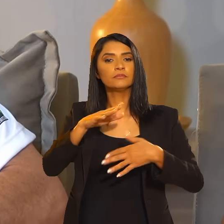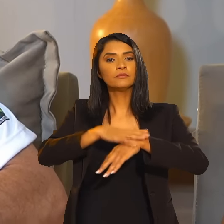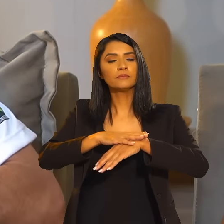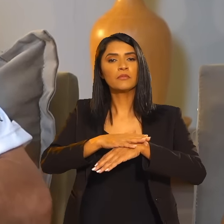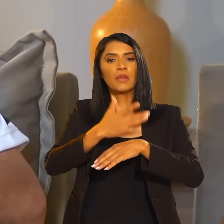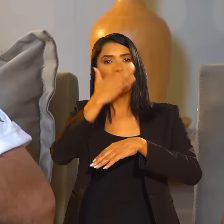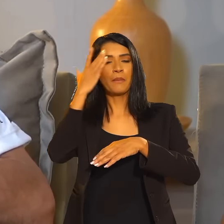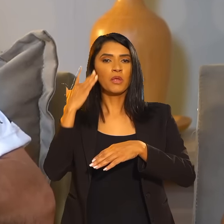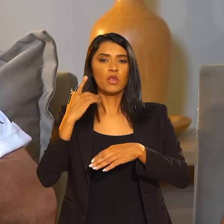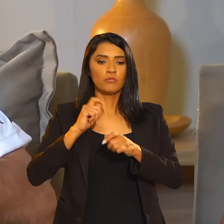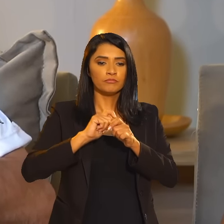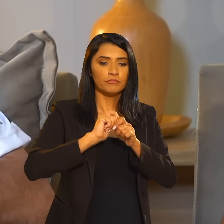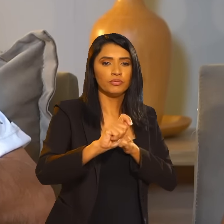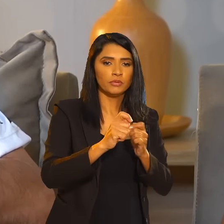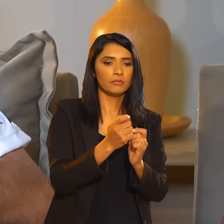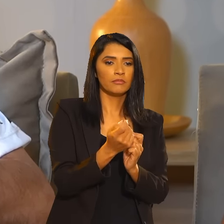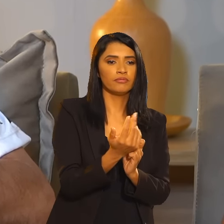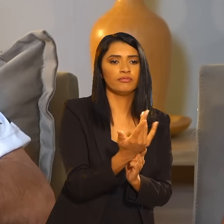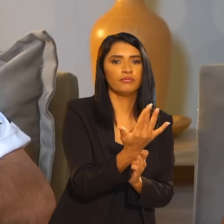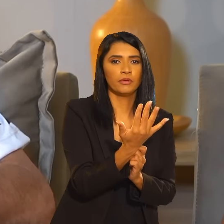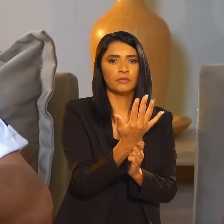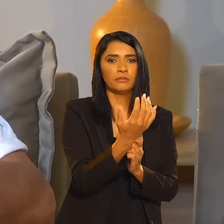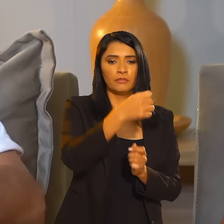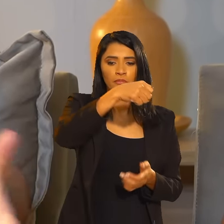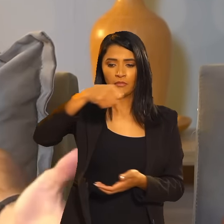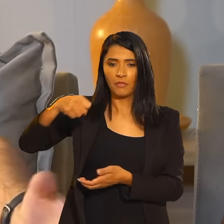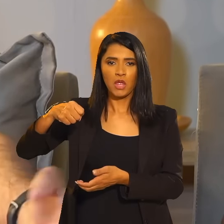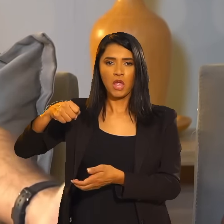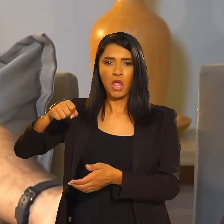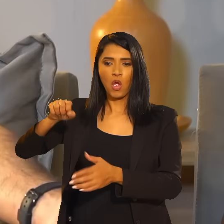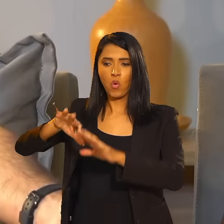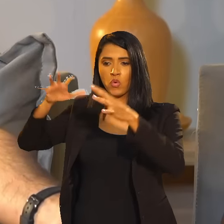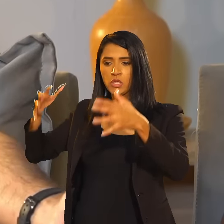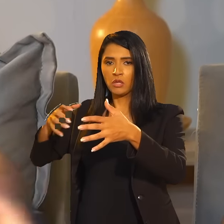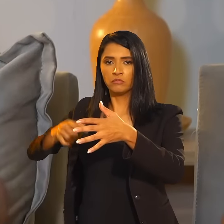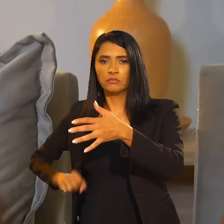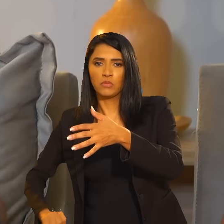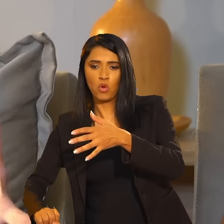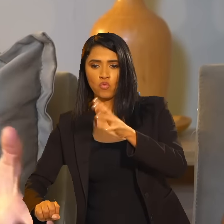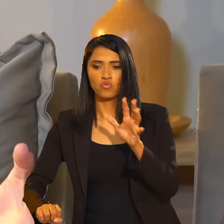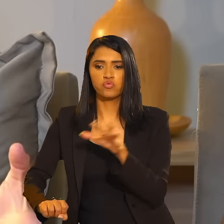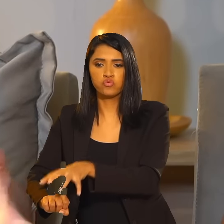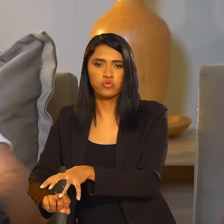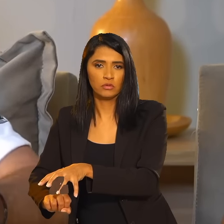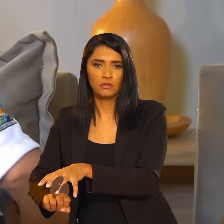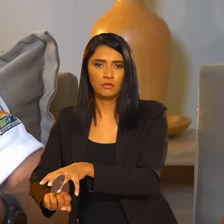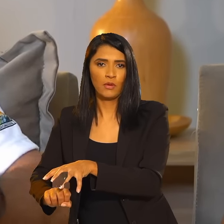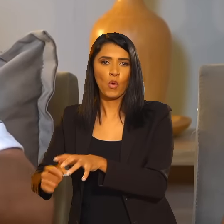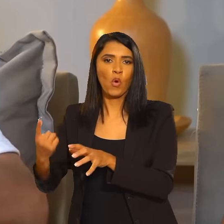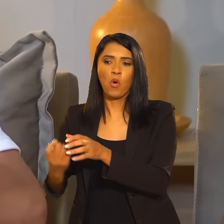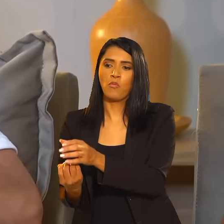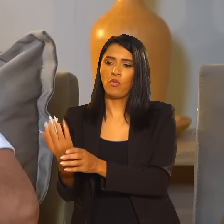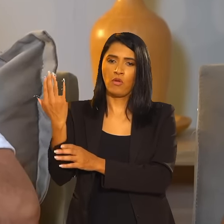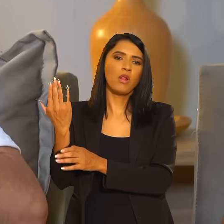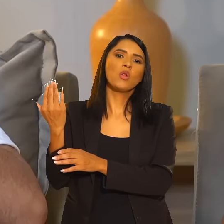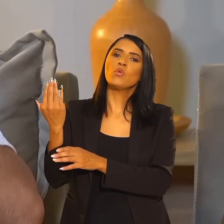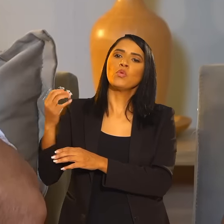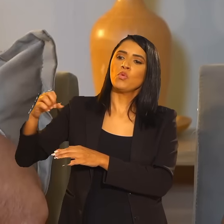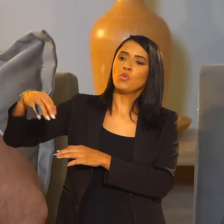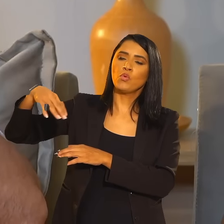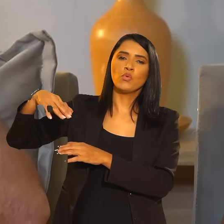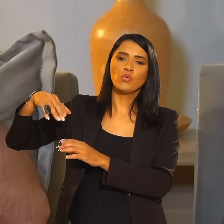que ninguém acende uma lamparina para esconder debaixo de um cesto. Tem um cesto aqui, eu não ia ligar uma luz para colocar ela embaixo do